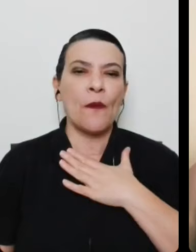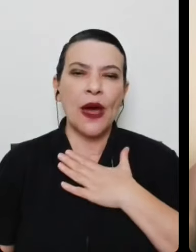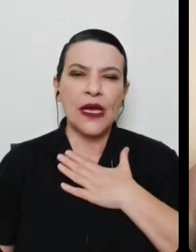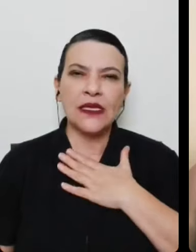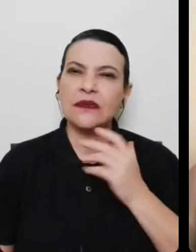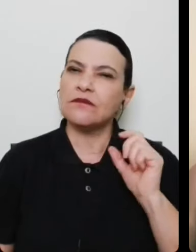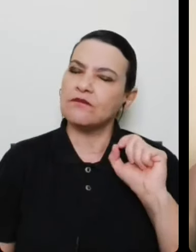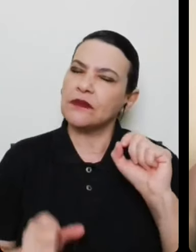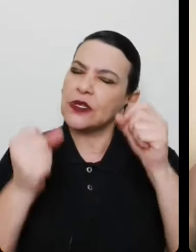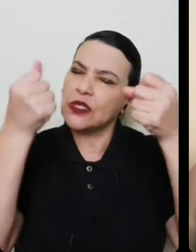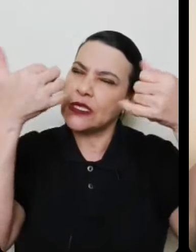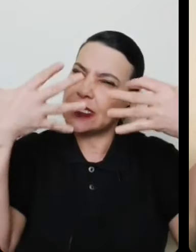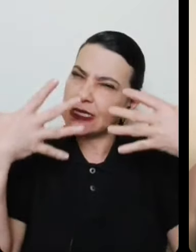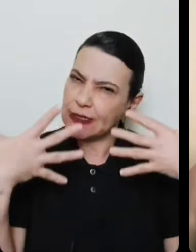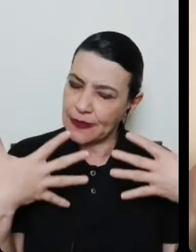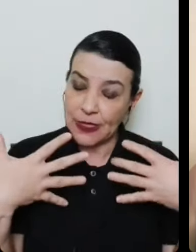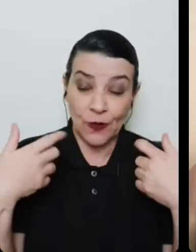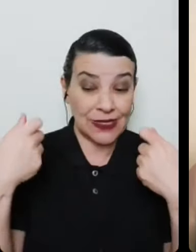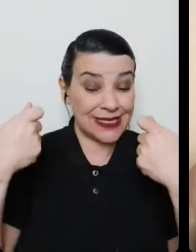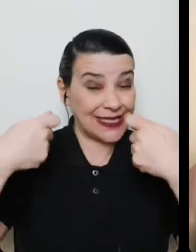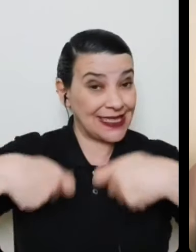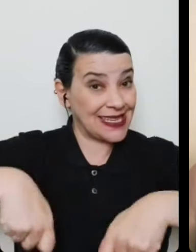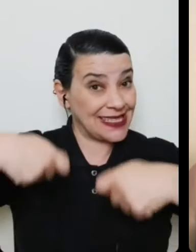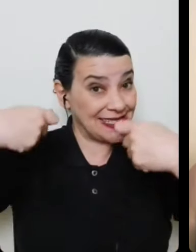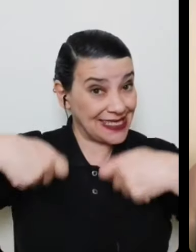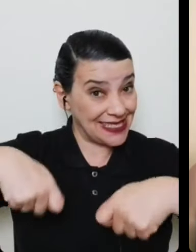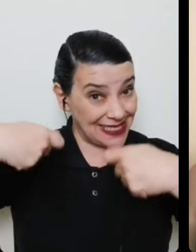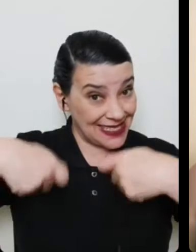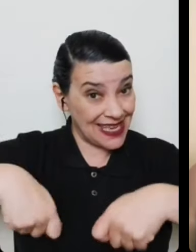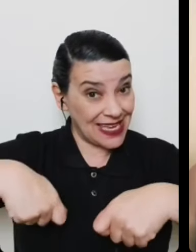essa questão da necessidade